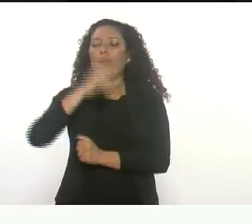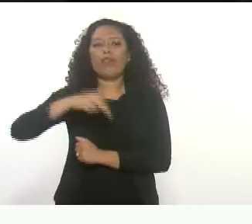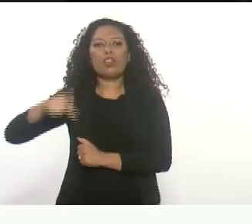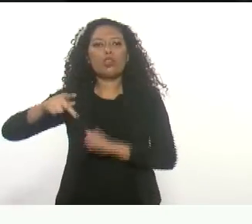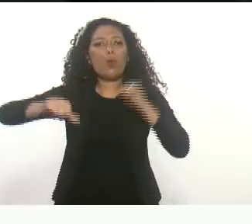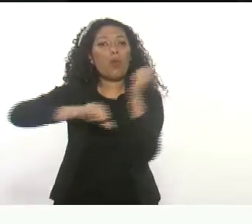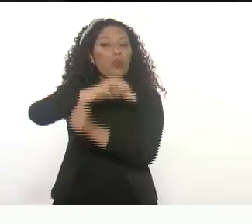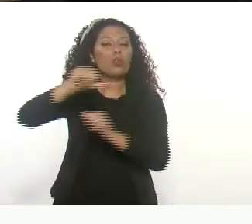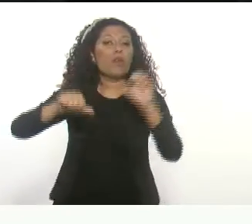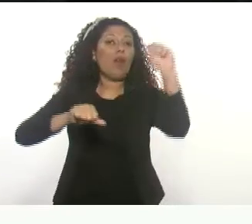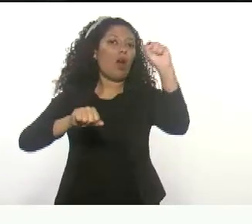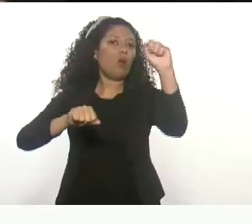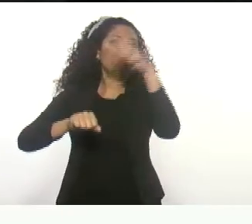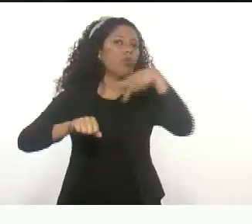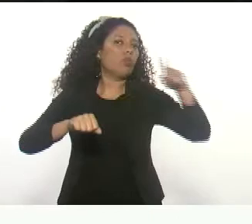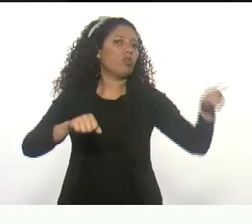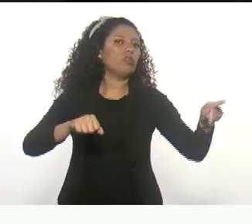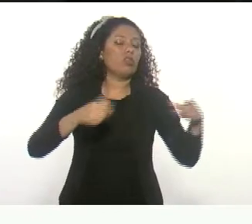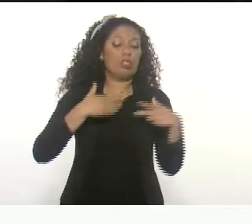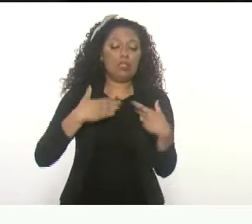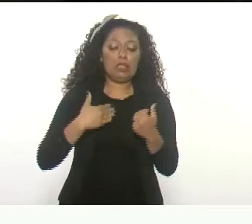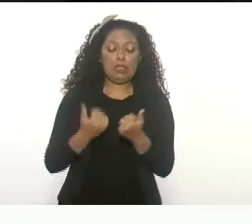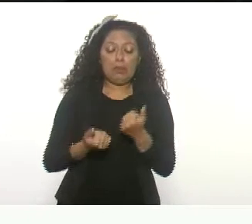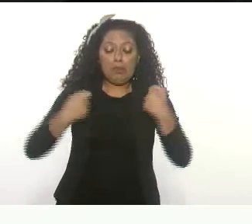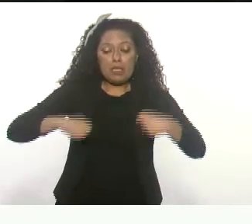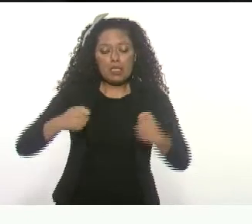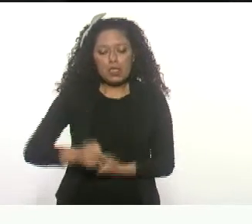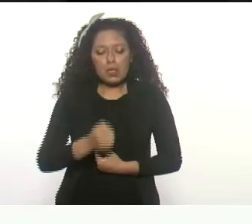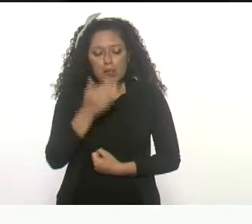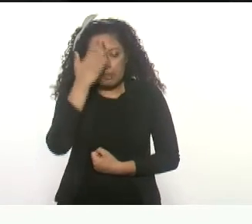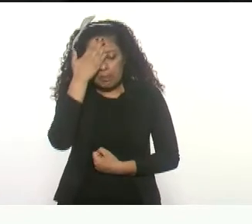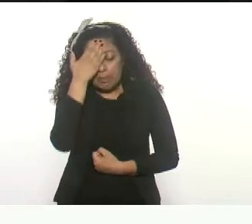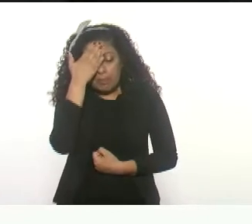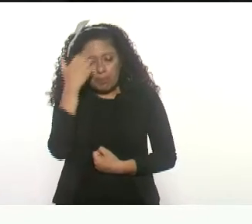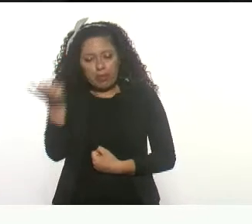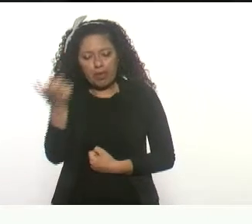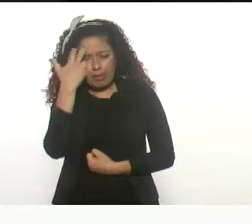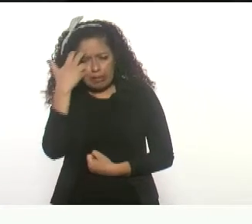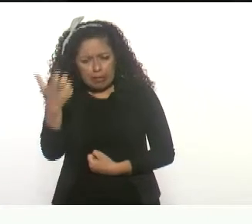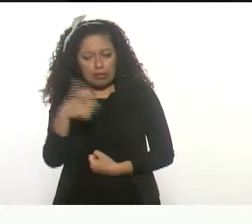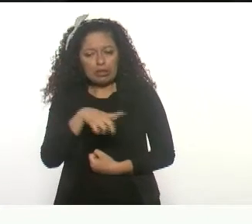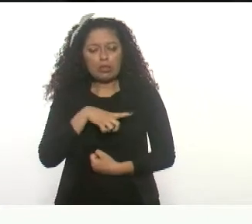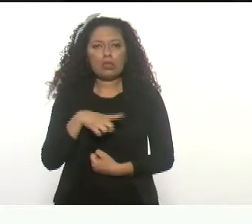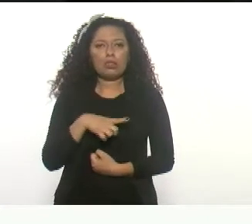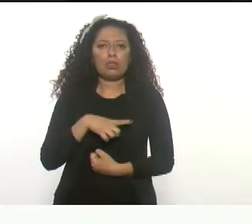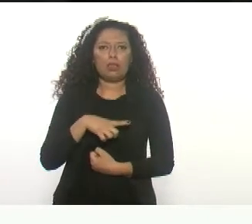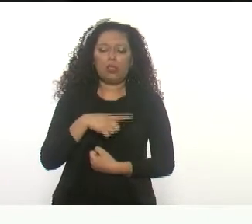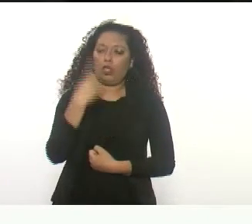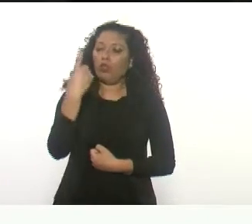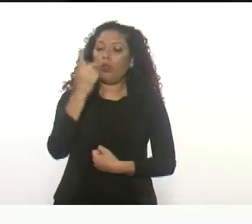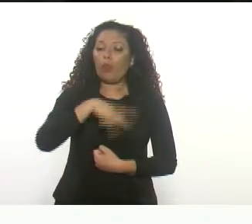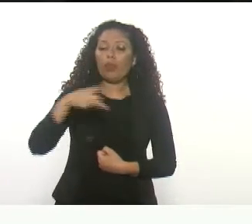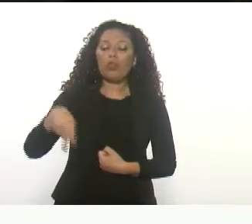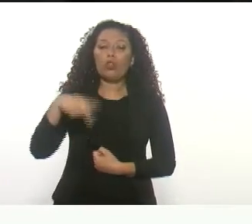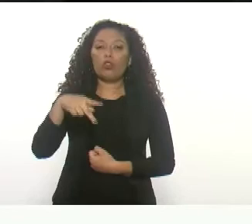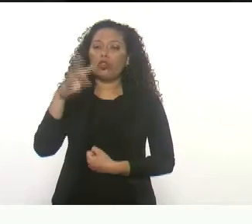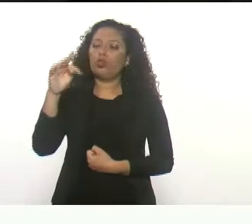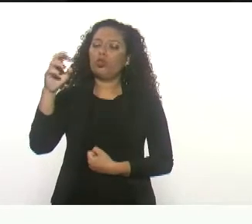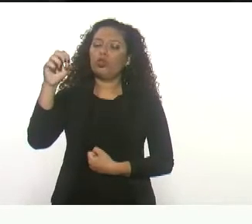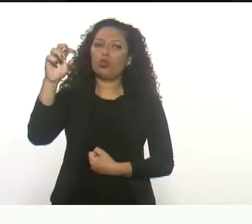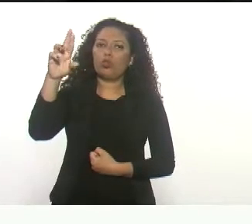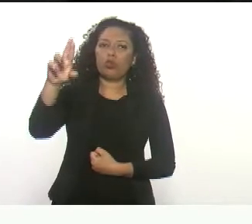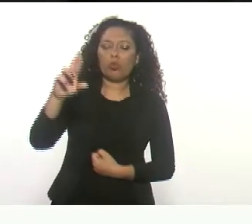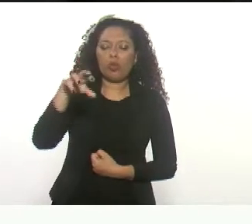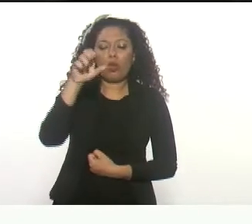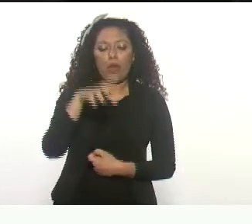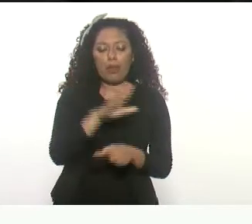autonomia toda. Agora eu tenho que me virar aqui nessa escola e conseguir dar conta dos meus estudos. Então, esse professor tutor é fundamental para